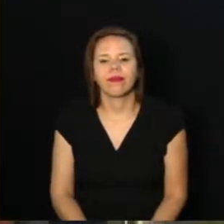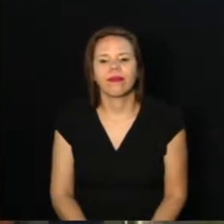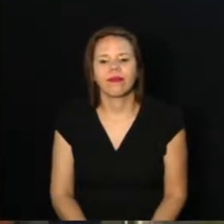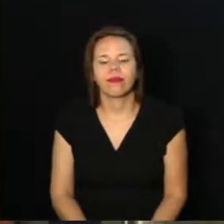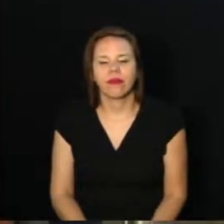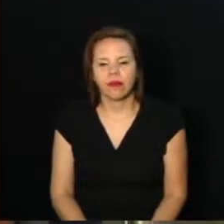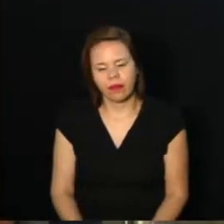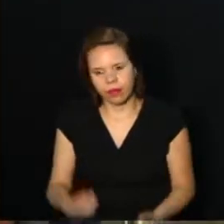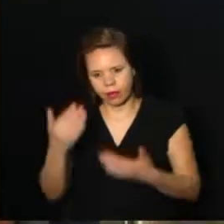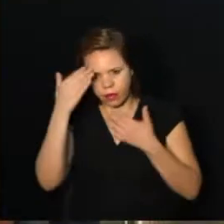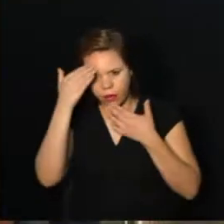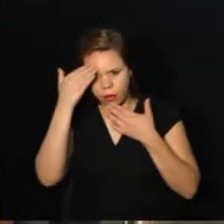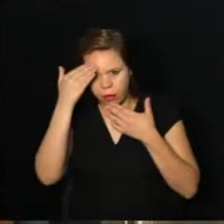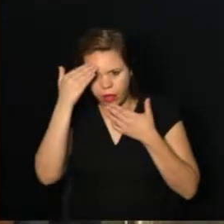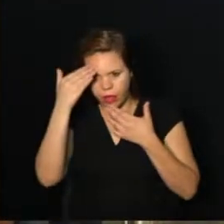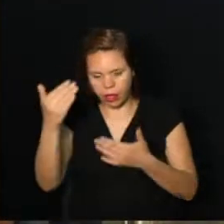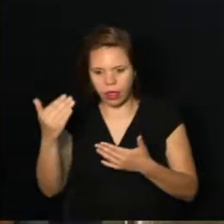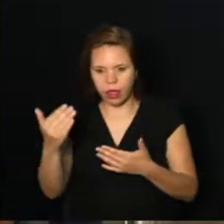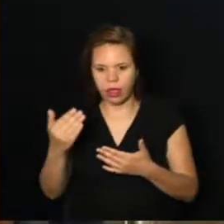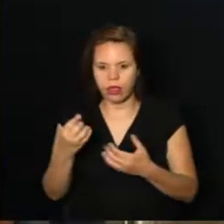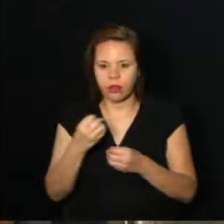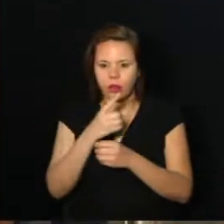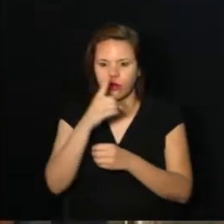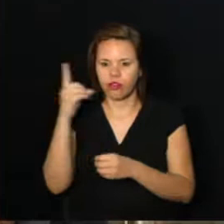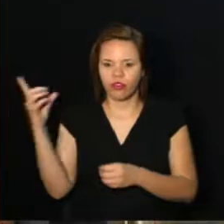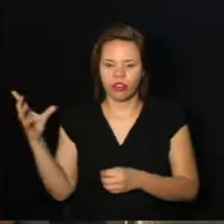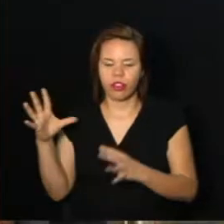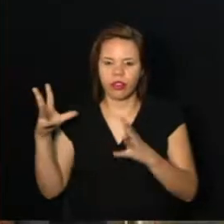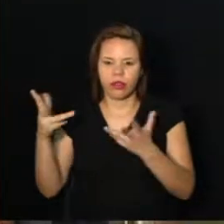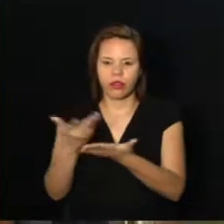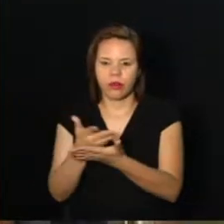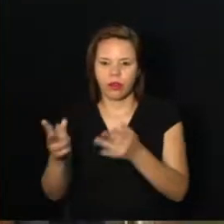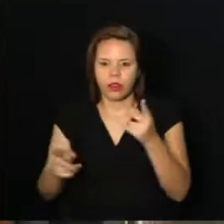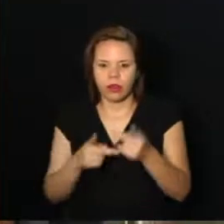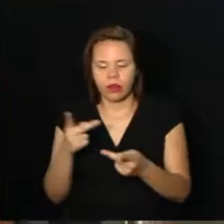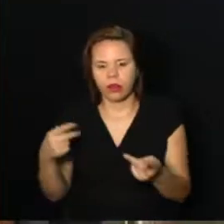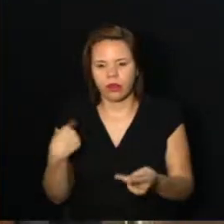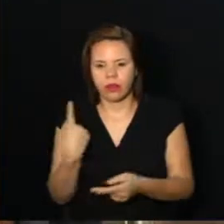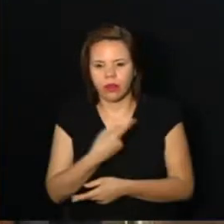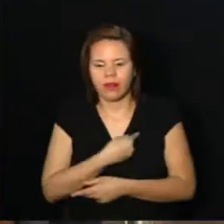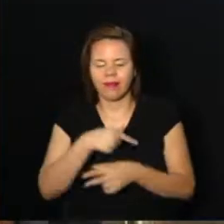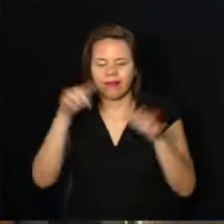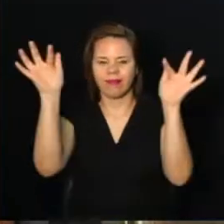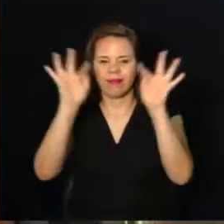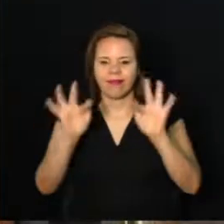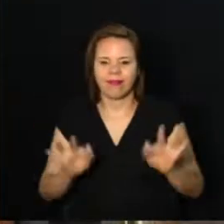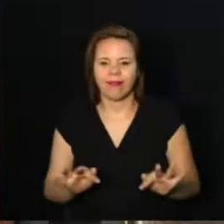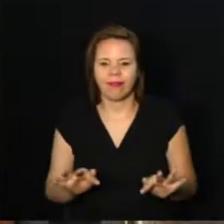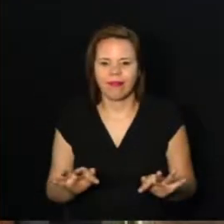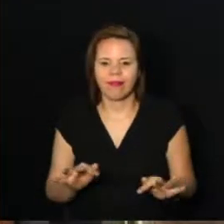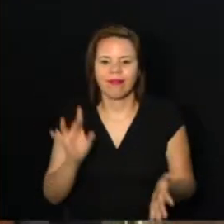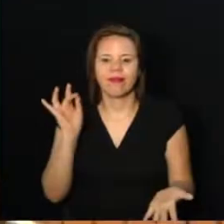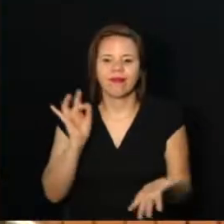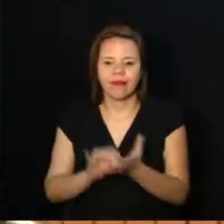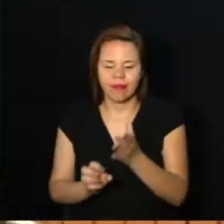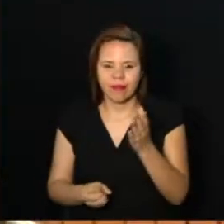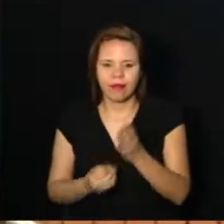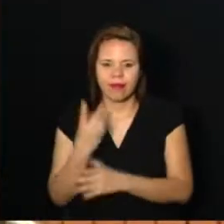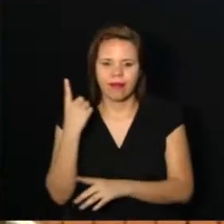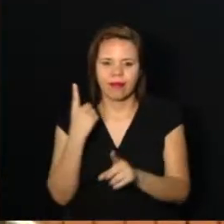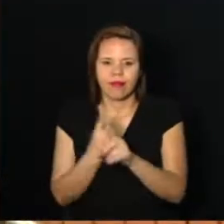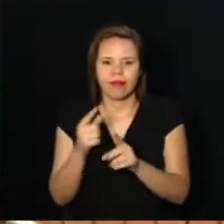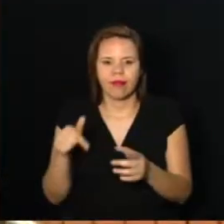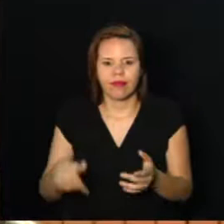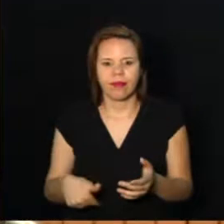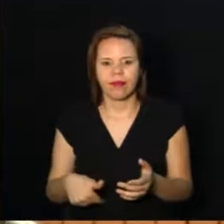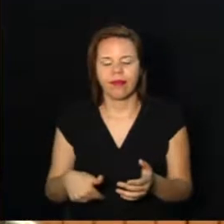Então, muito obrigado, muito bom dia a todos. Minha gente, a gente fica muito feliz em realizar esses encontros,